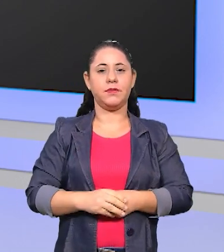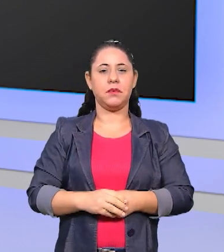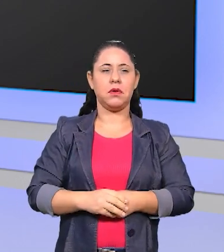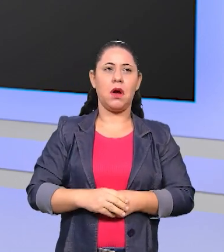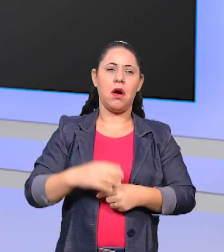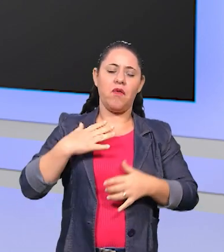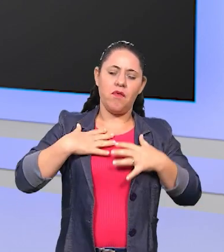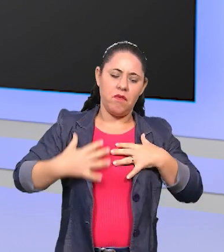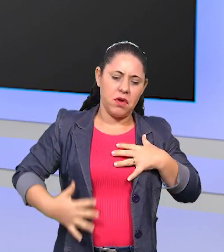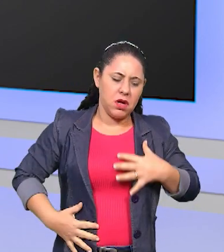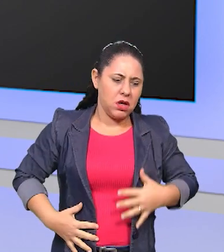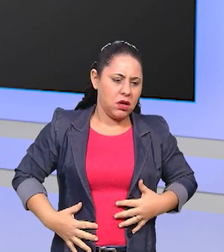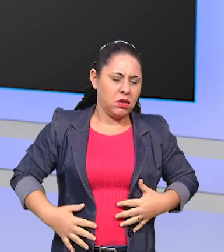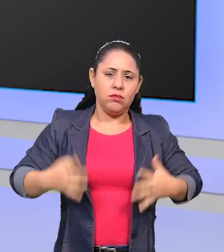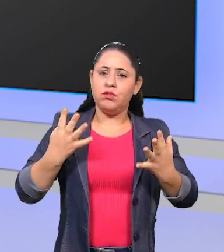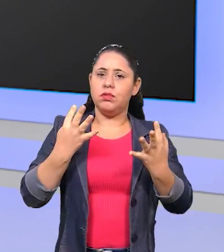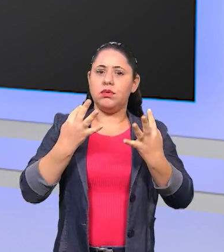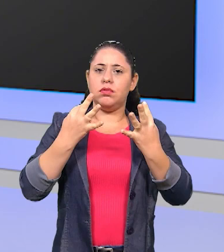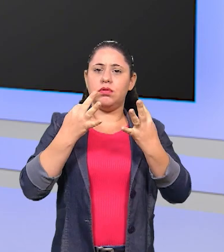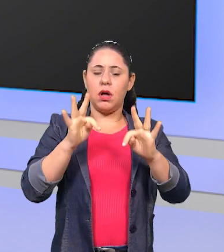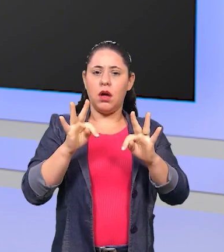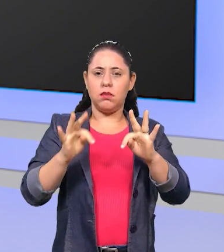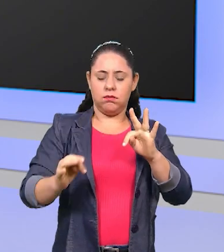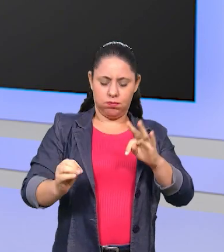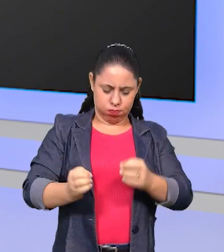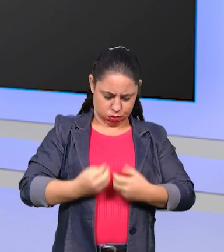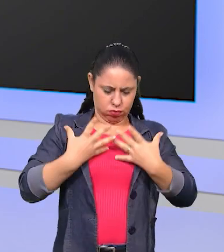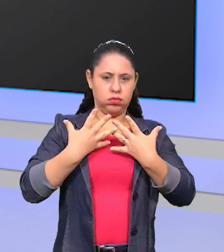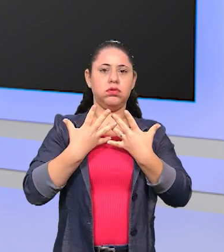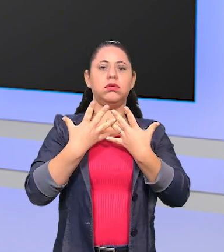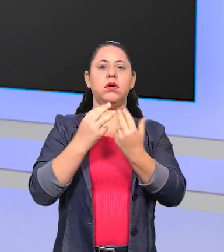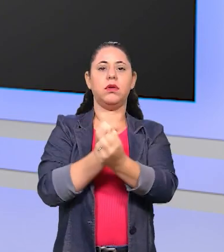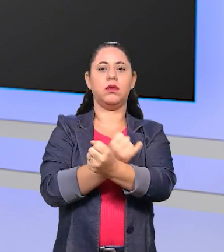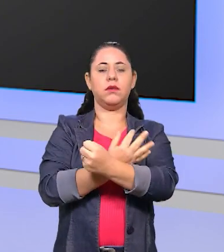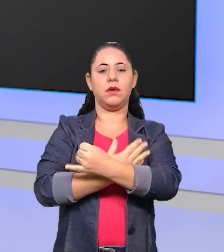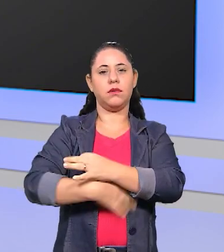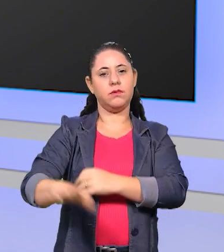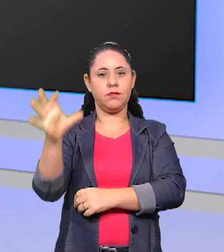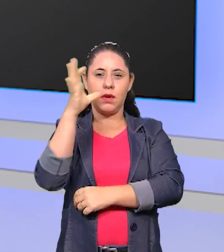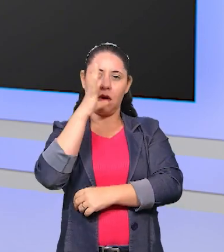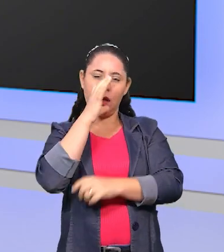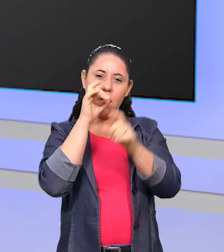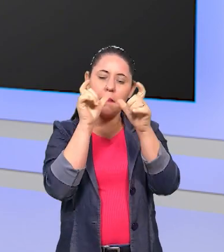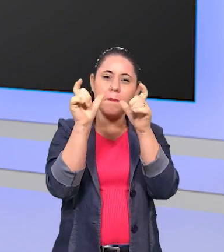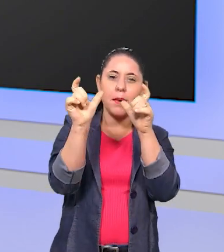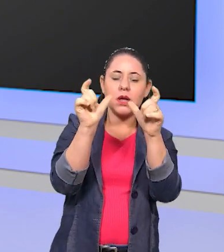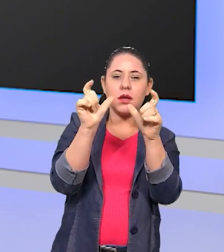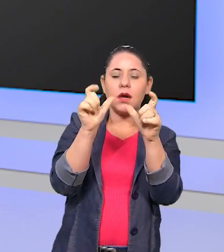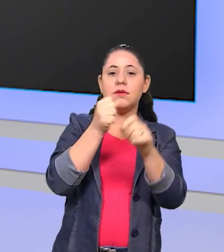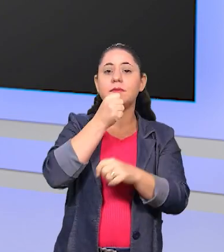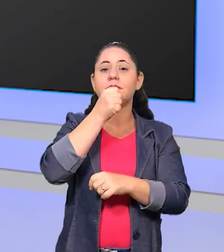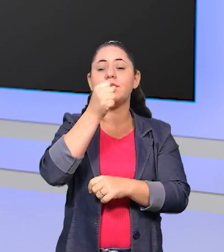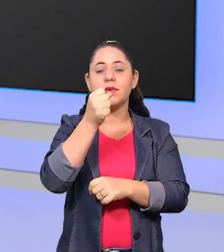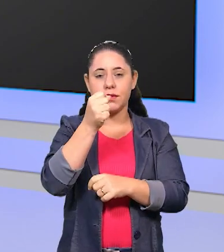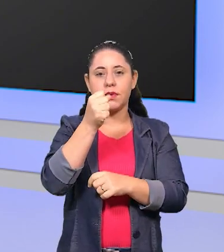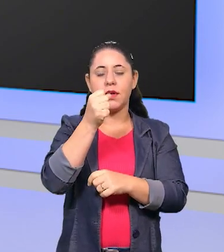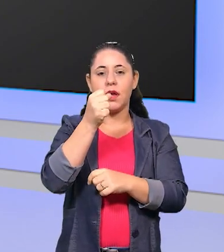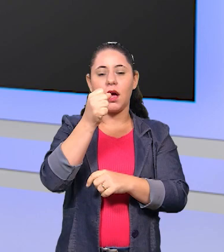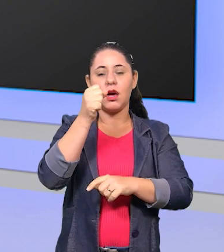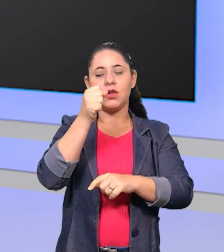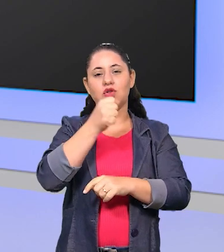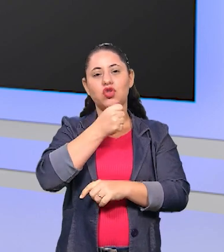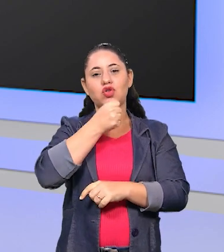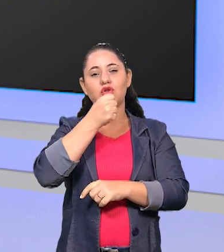vivendo. Sejam físicas, tecnológicas, uma explosão de sentimentos. Acompanhe um trecho da entrevista que